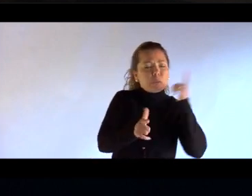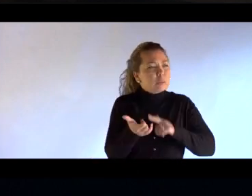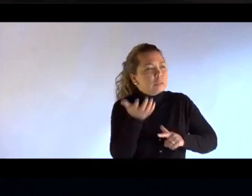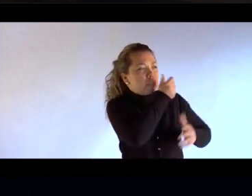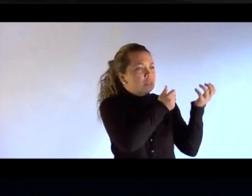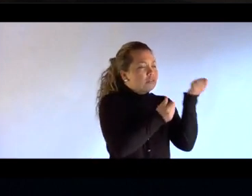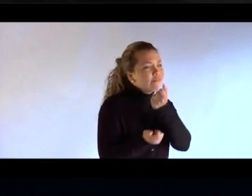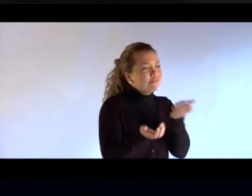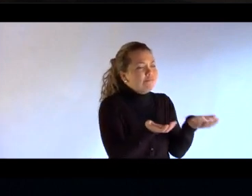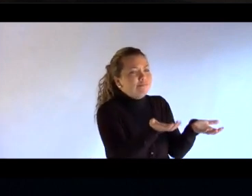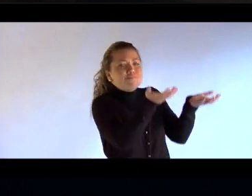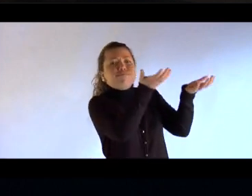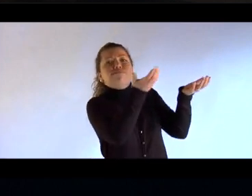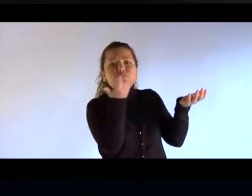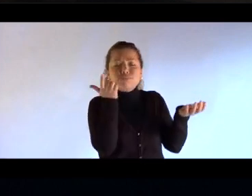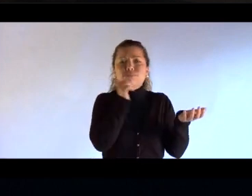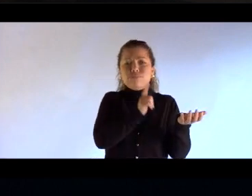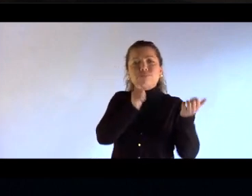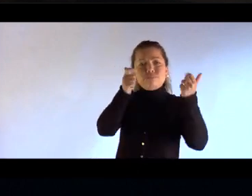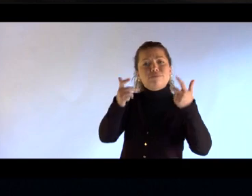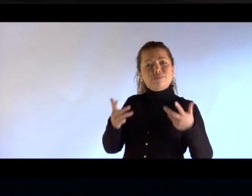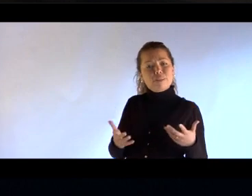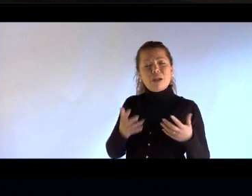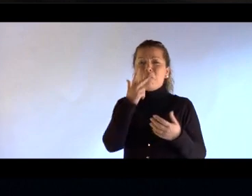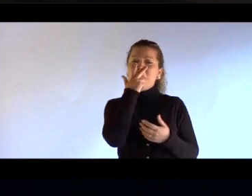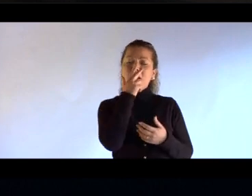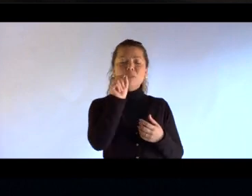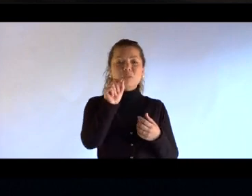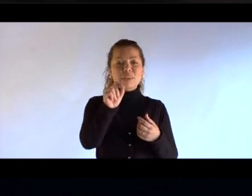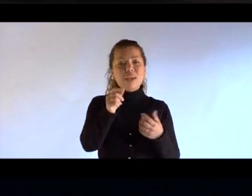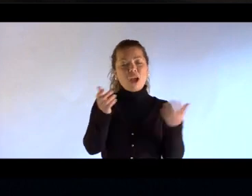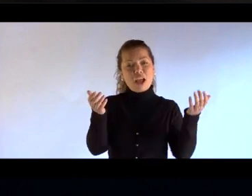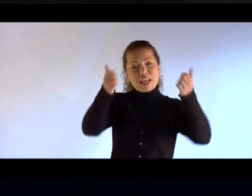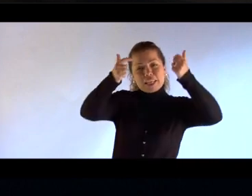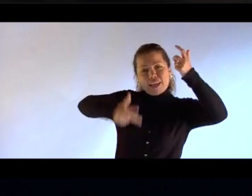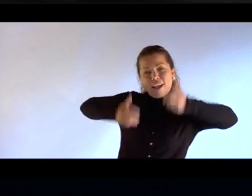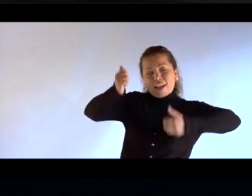o assoreamento que culminou com o declínio econômico e político de Iguape.